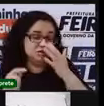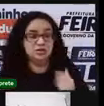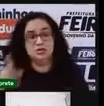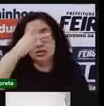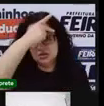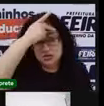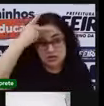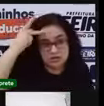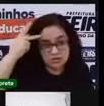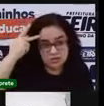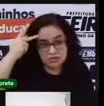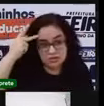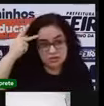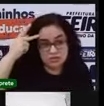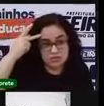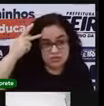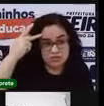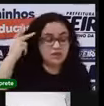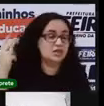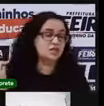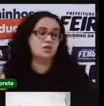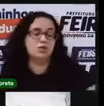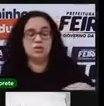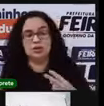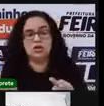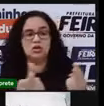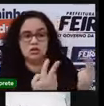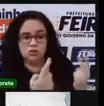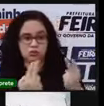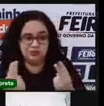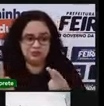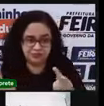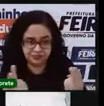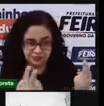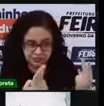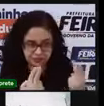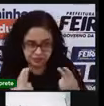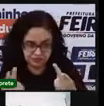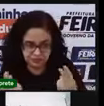gente, que não é igual a gente?